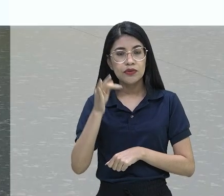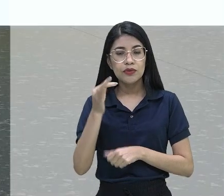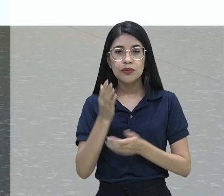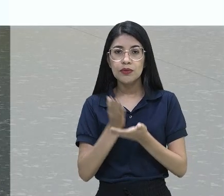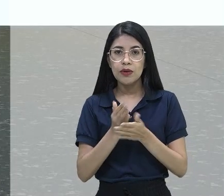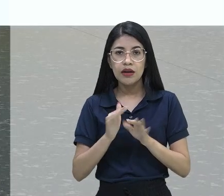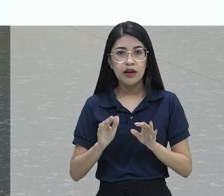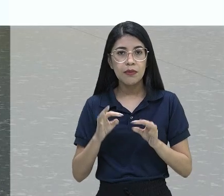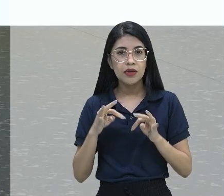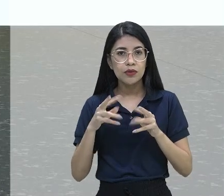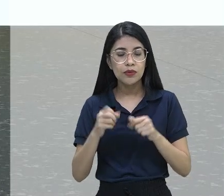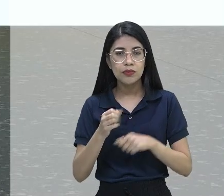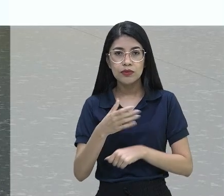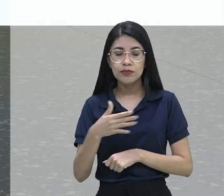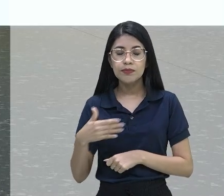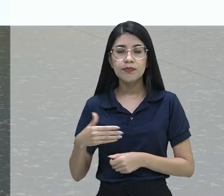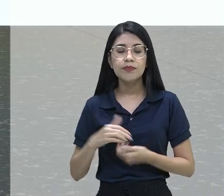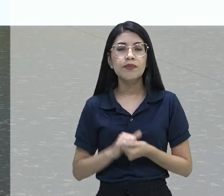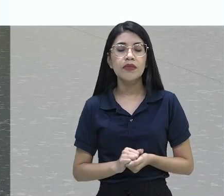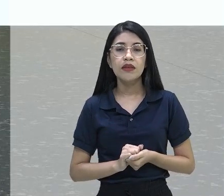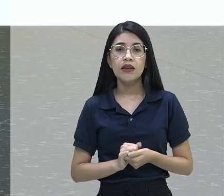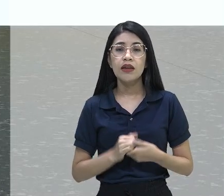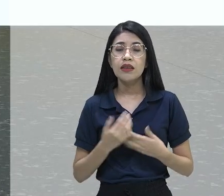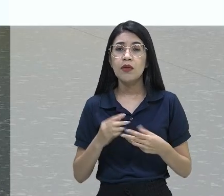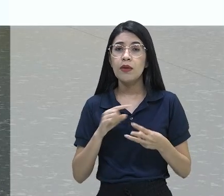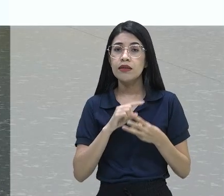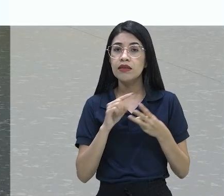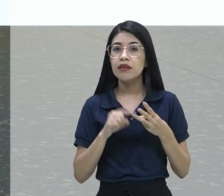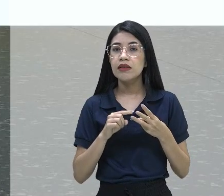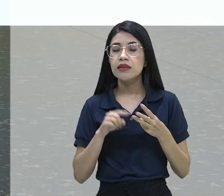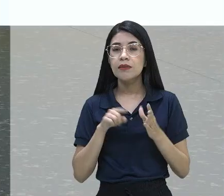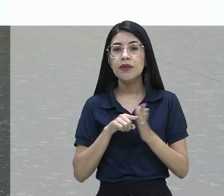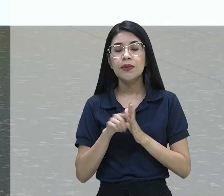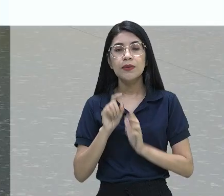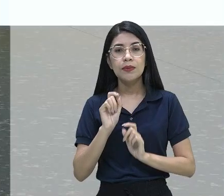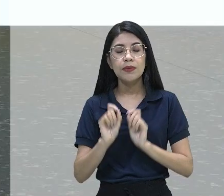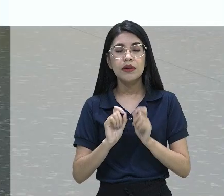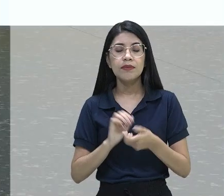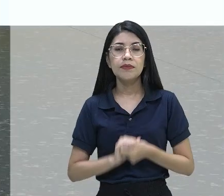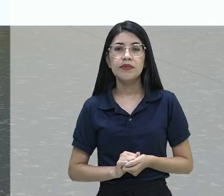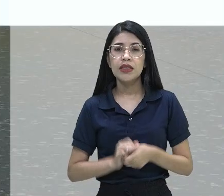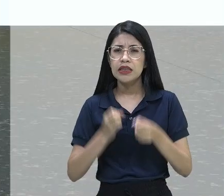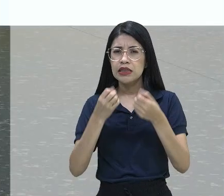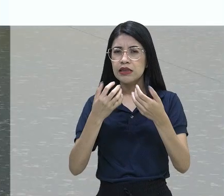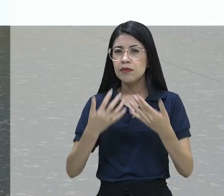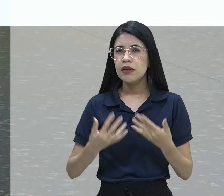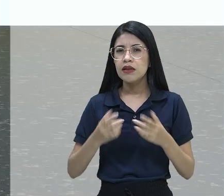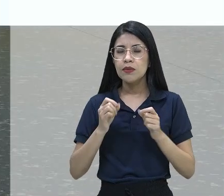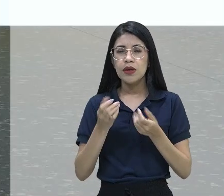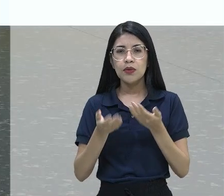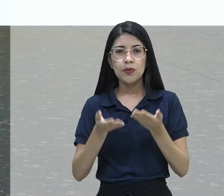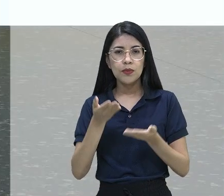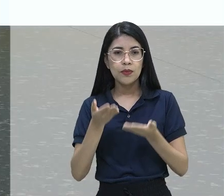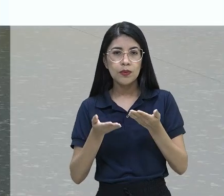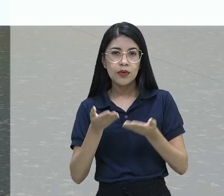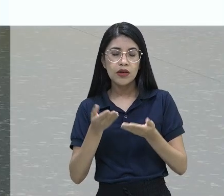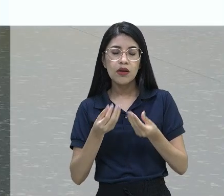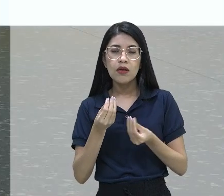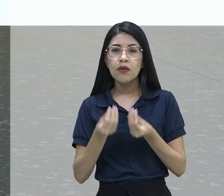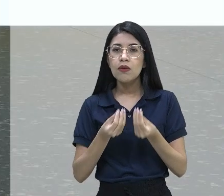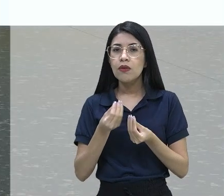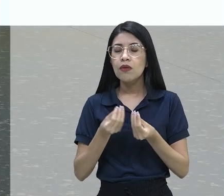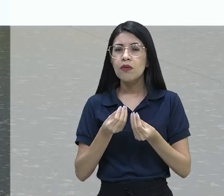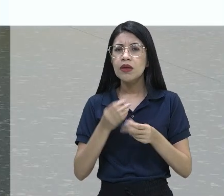esgotarem. Exatamente. Isso nos leva à terceira pergunta, tá? Porque já que estamos falando sobre um equilíbrio, como ficam então